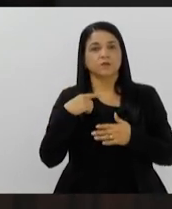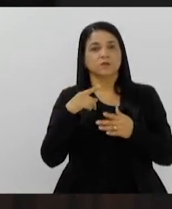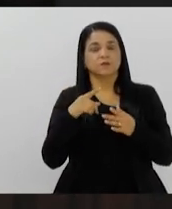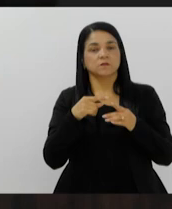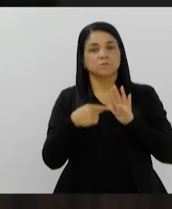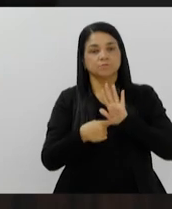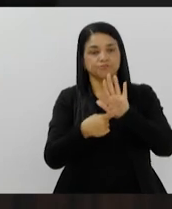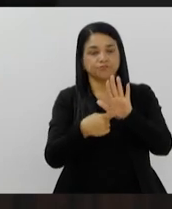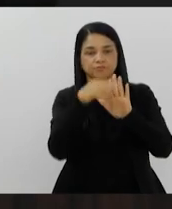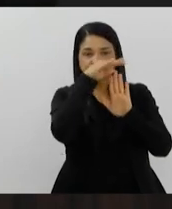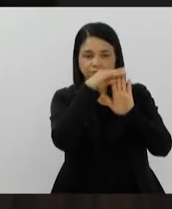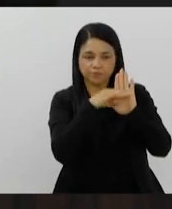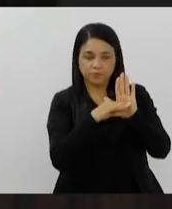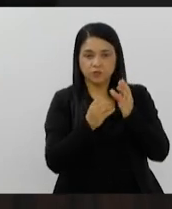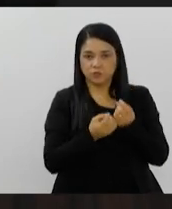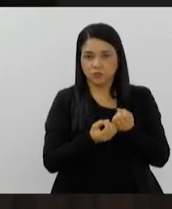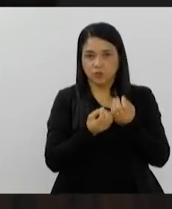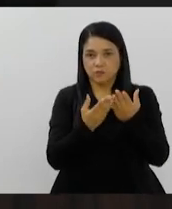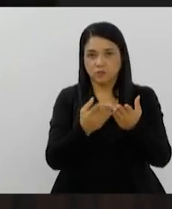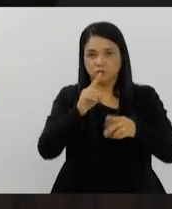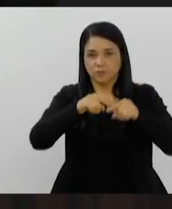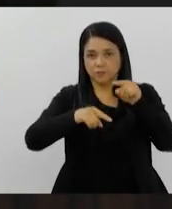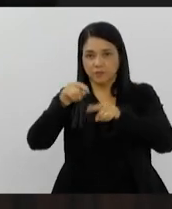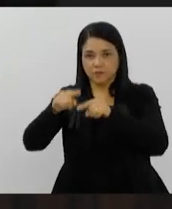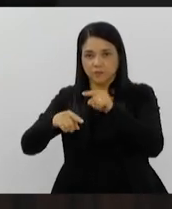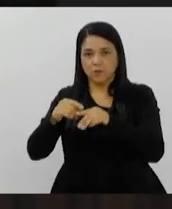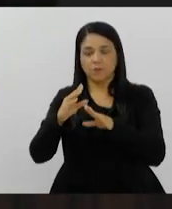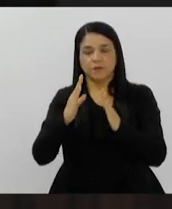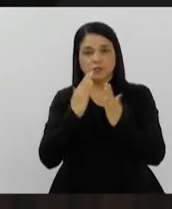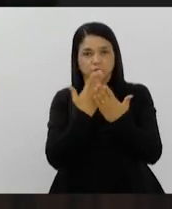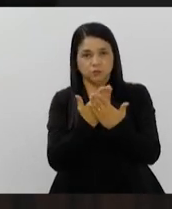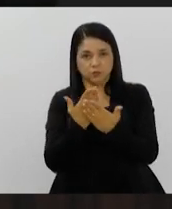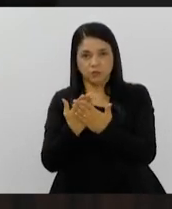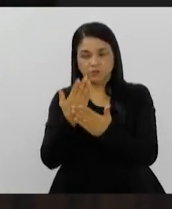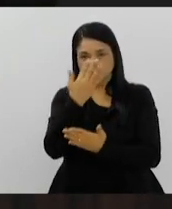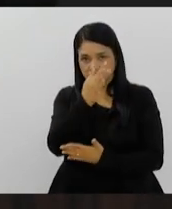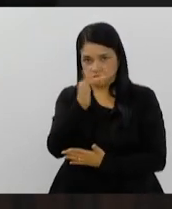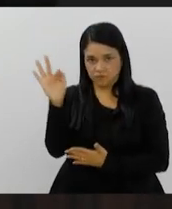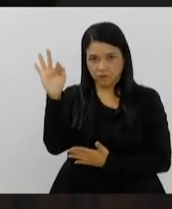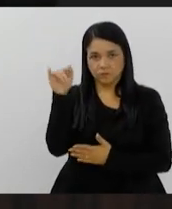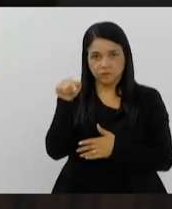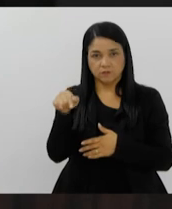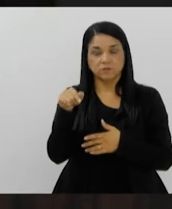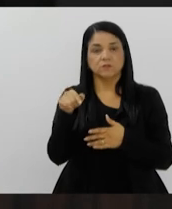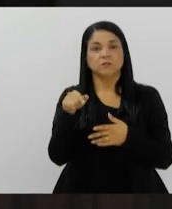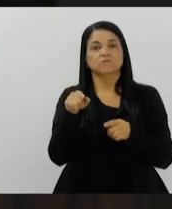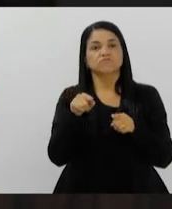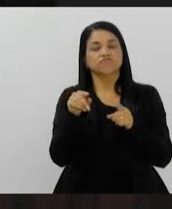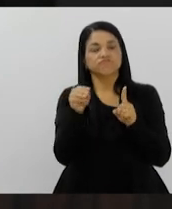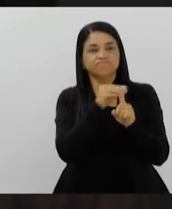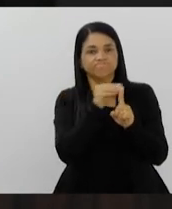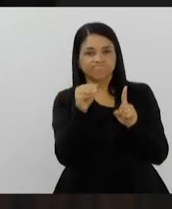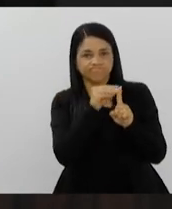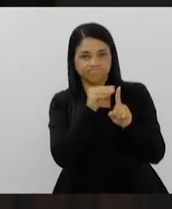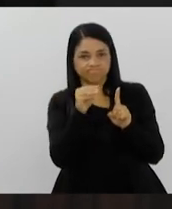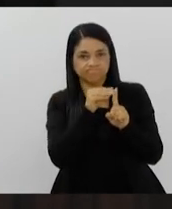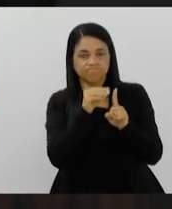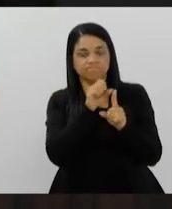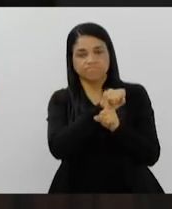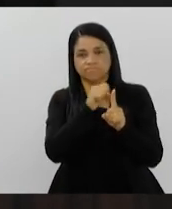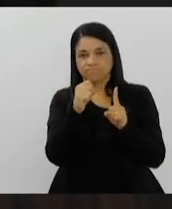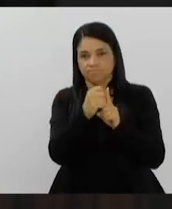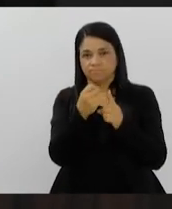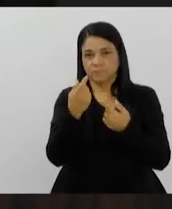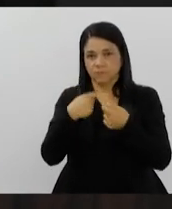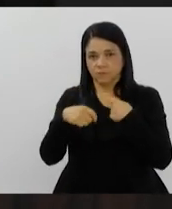institui o programa de doação de materiais para estudantes de graduação em situação de vulnerabilidade